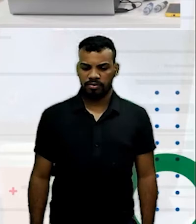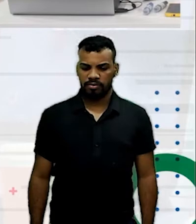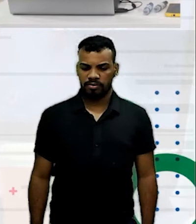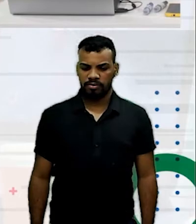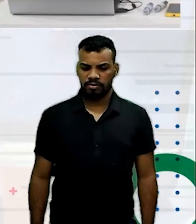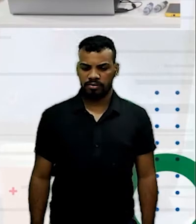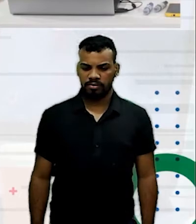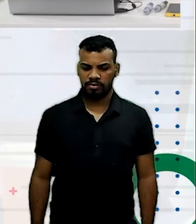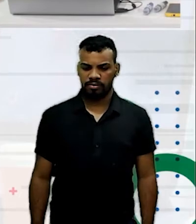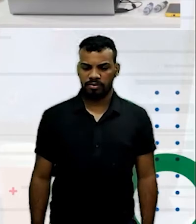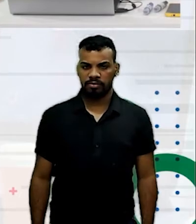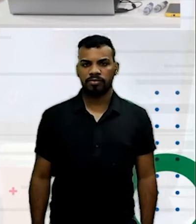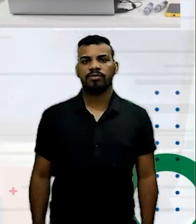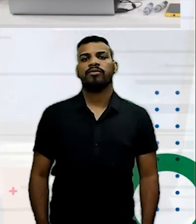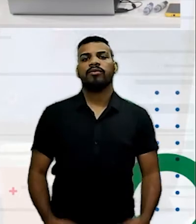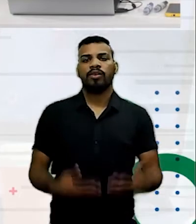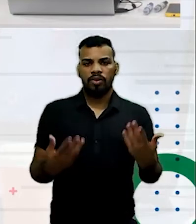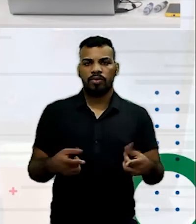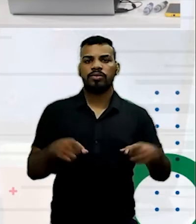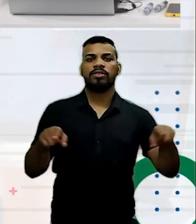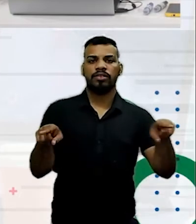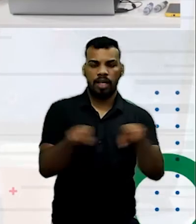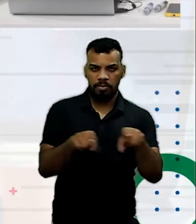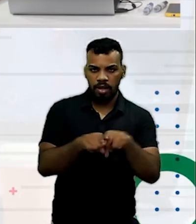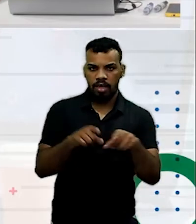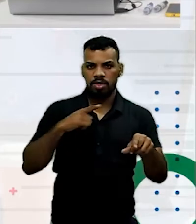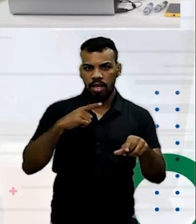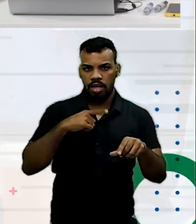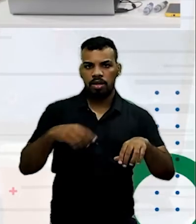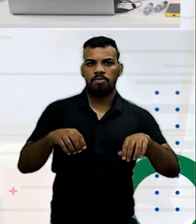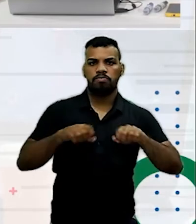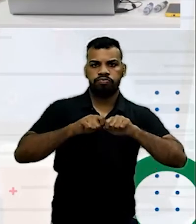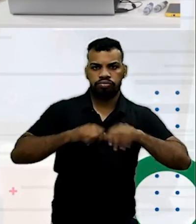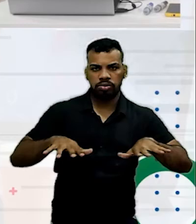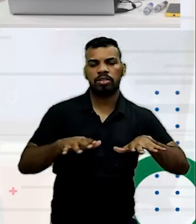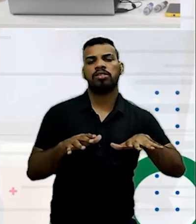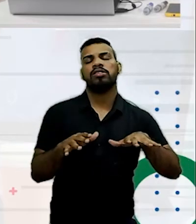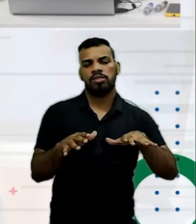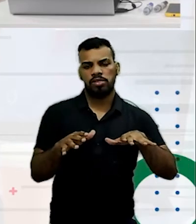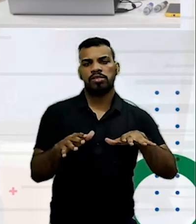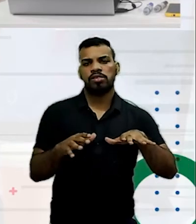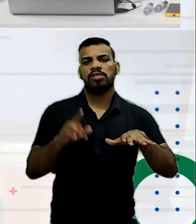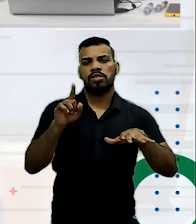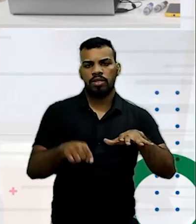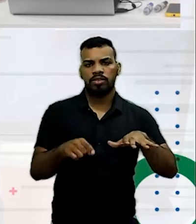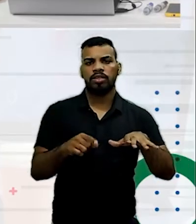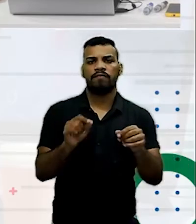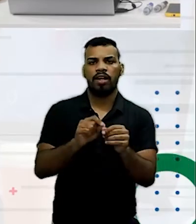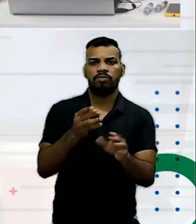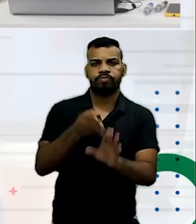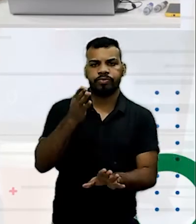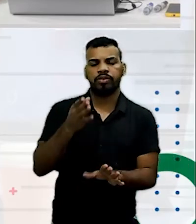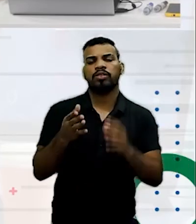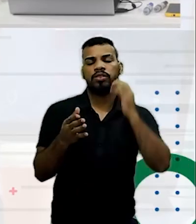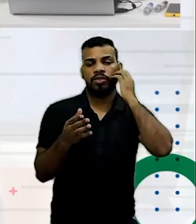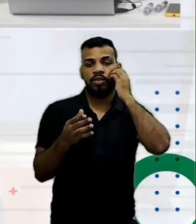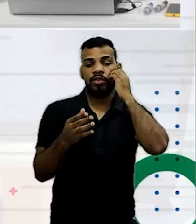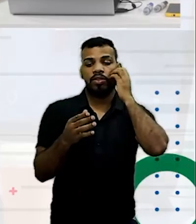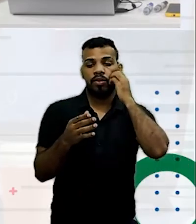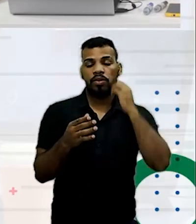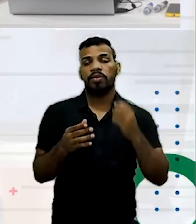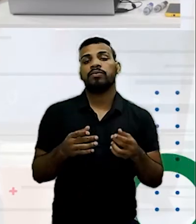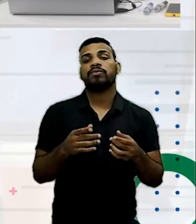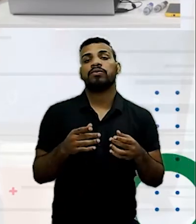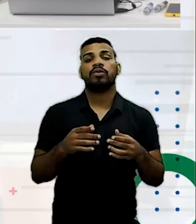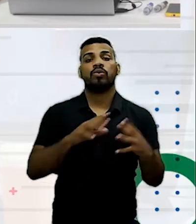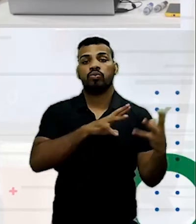E eu tenho também a minha distribuição espacial na horizontal. Vai funcionar parecido